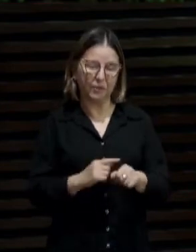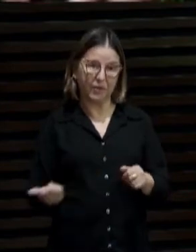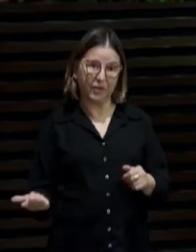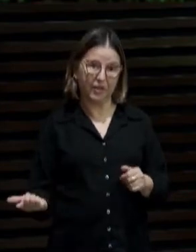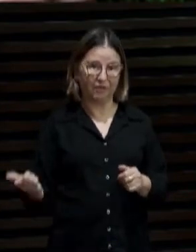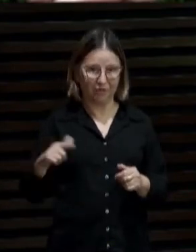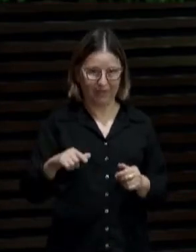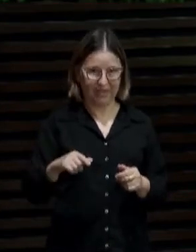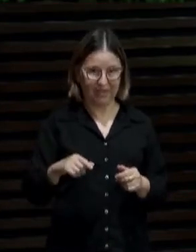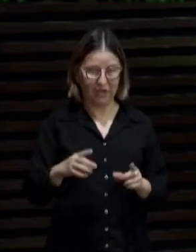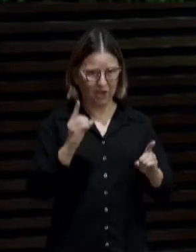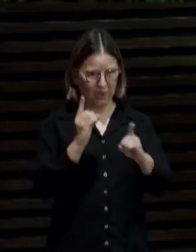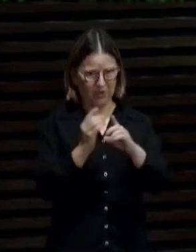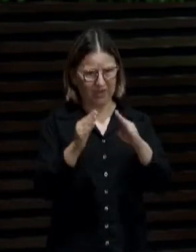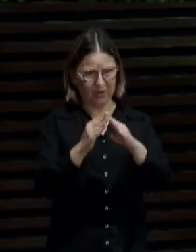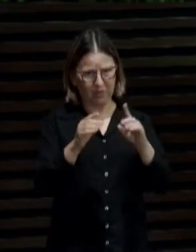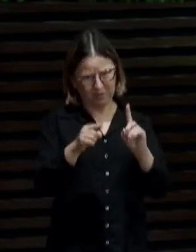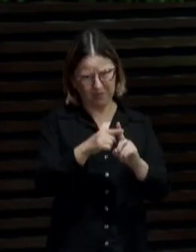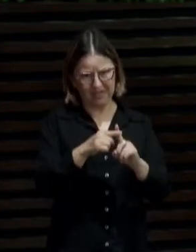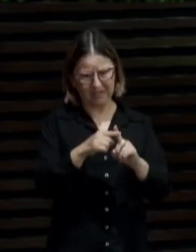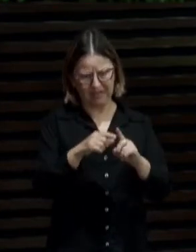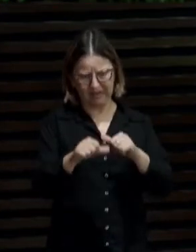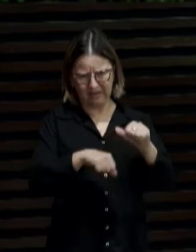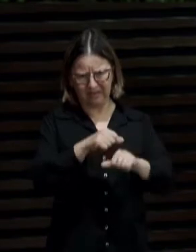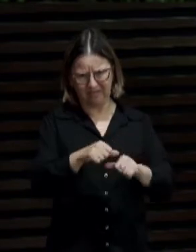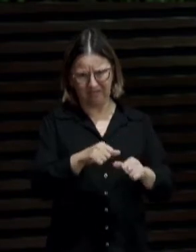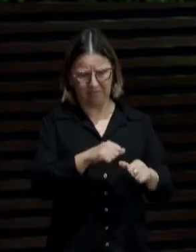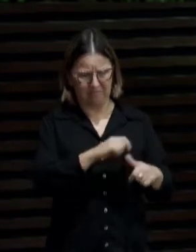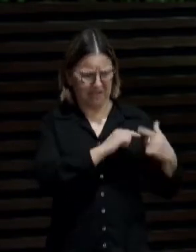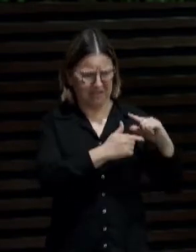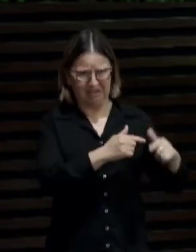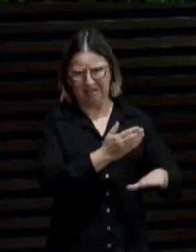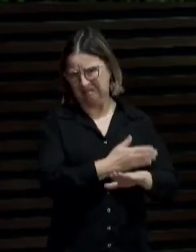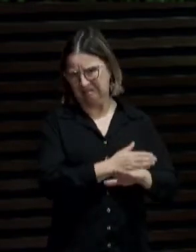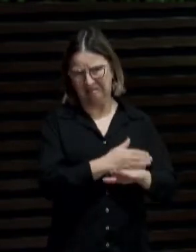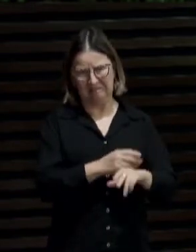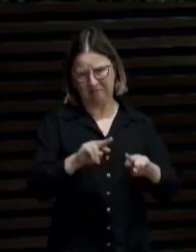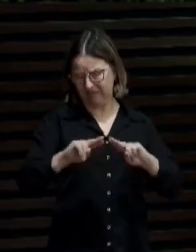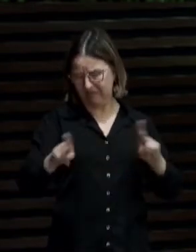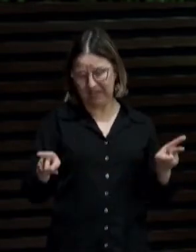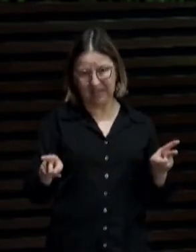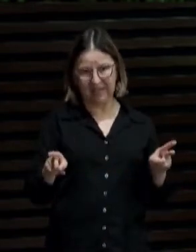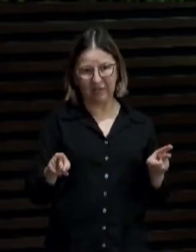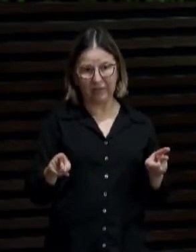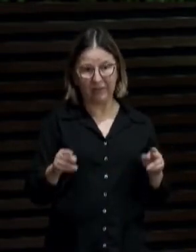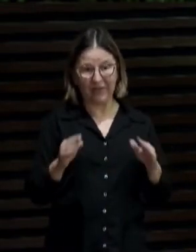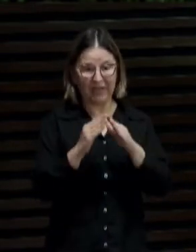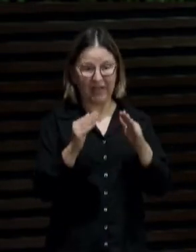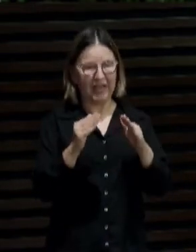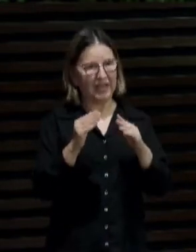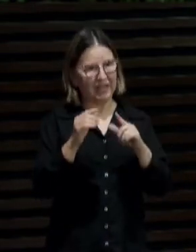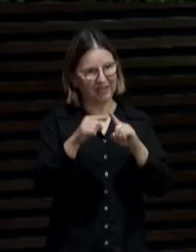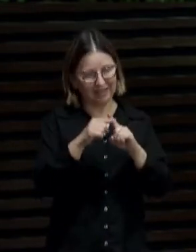aqui, a gente precisa acertar as coisas. Então aconteceu um conflito quando esses judeus retornaram, a igreja se dividiu.